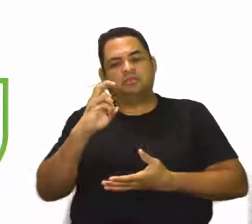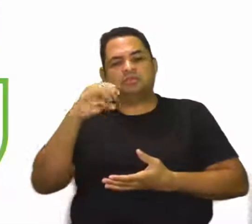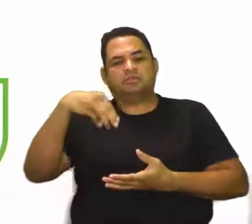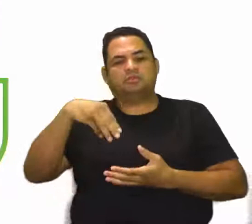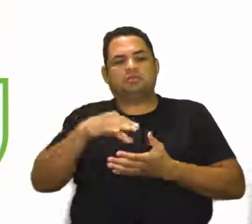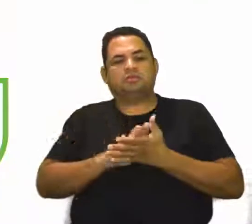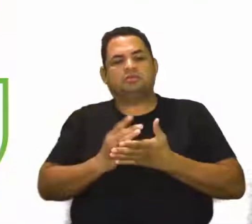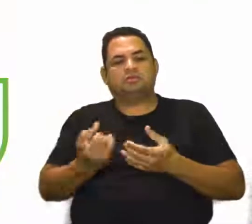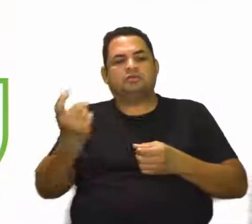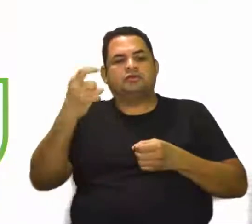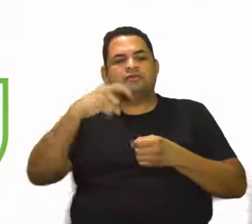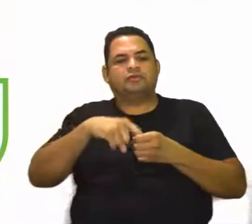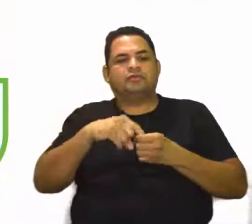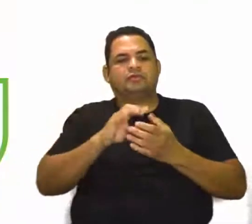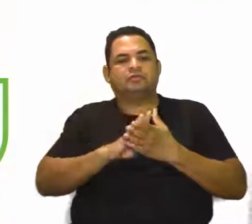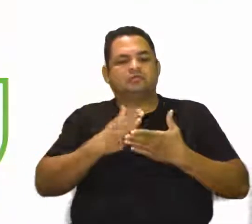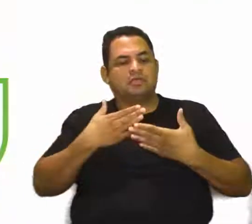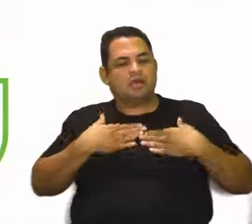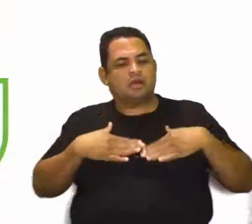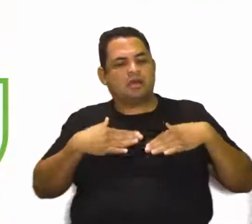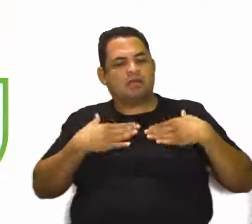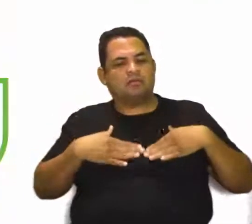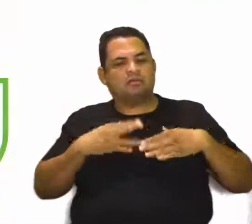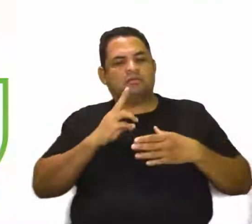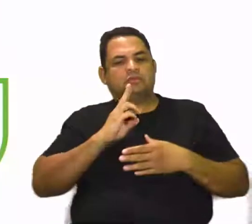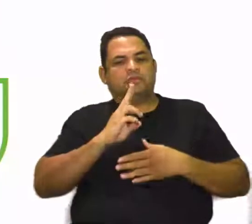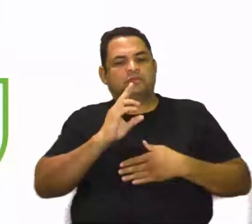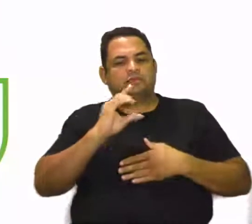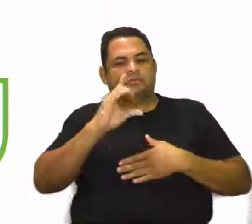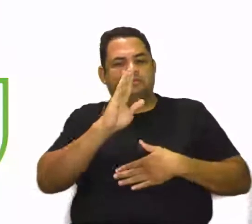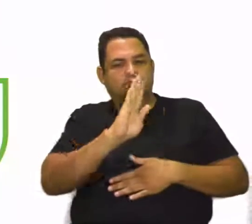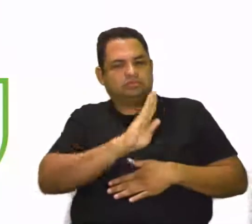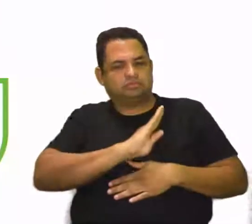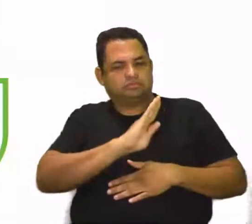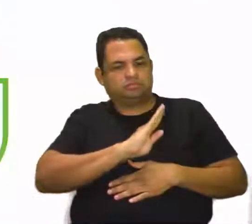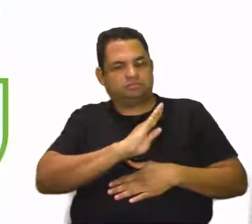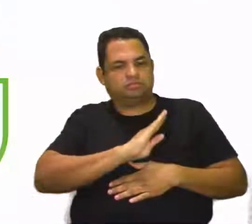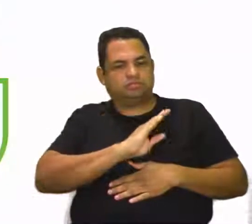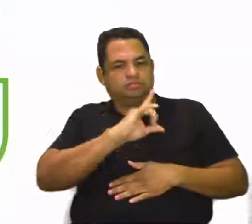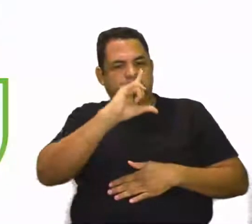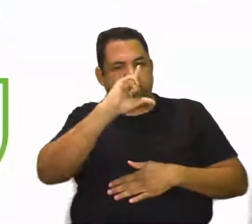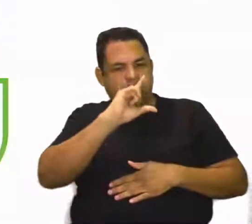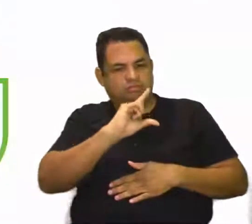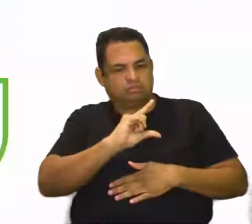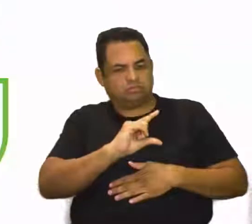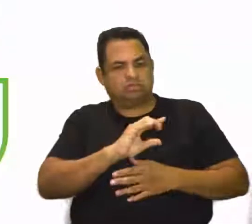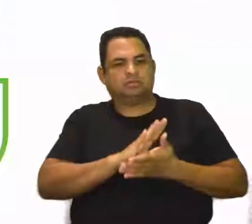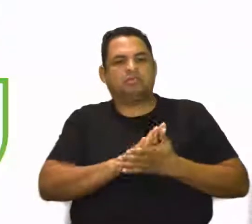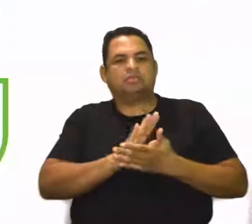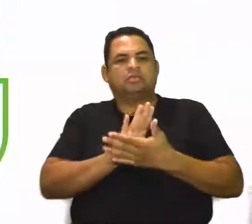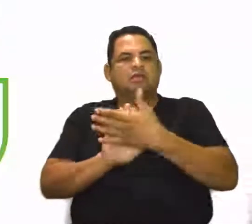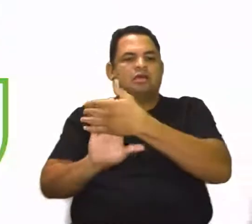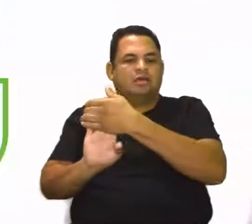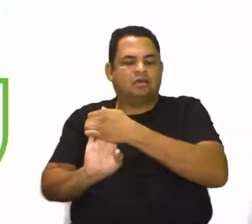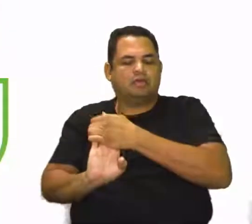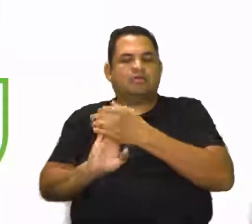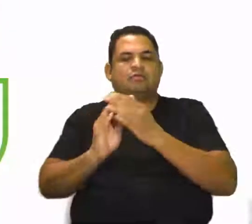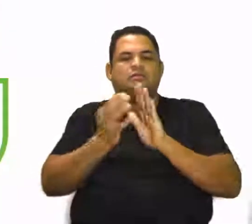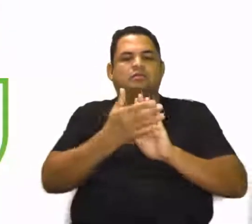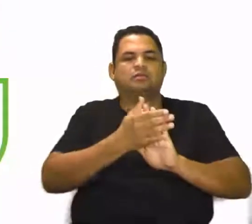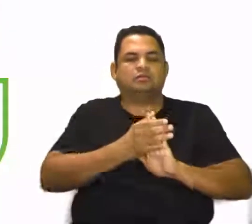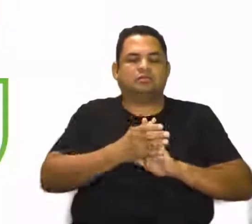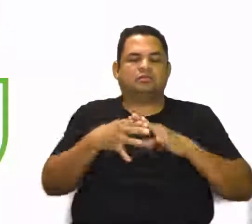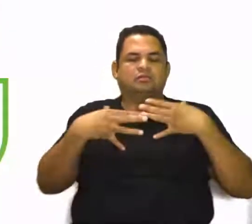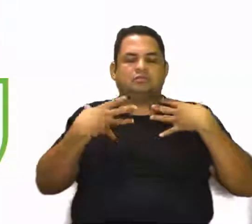5 minutinhos, volta de forma gradual, a frequência cardíaca aos níveis de repouso, e pode se utilizar aí de